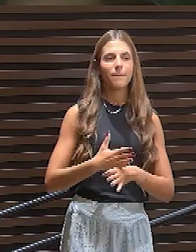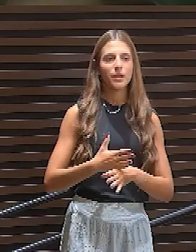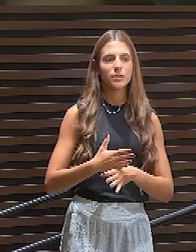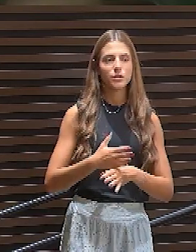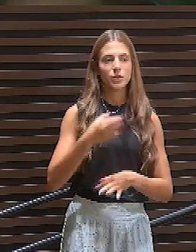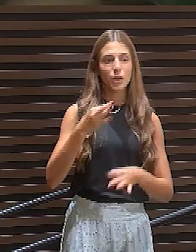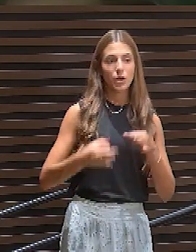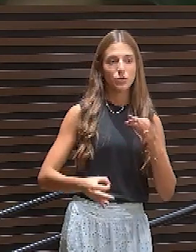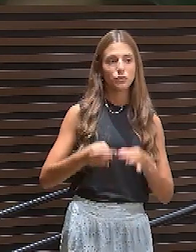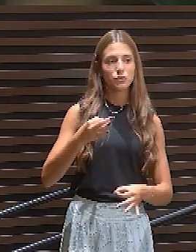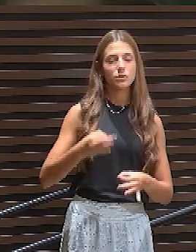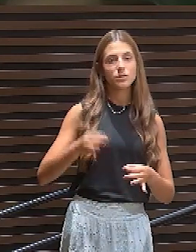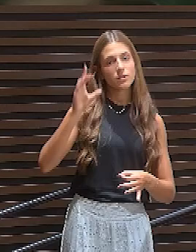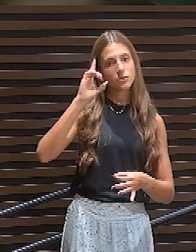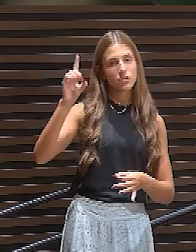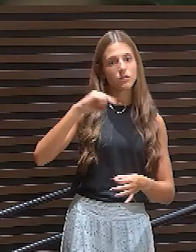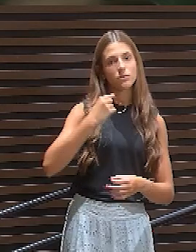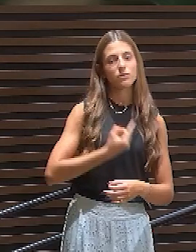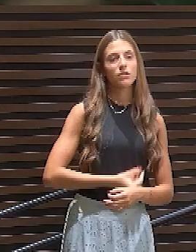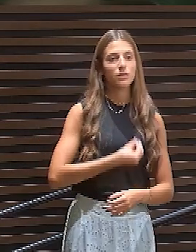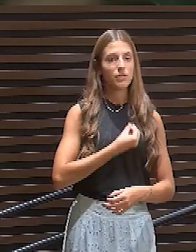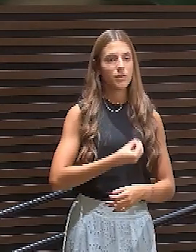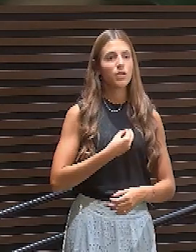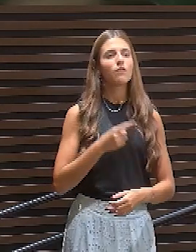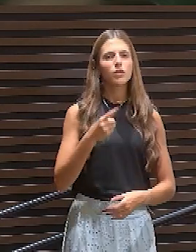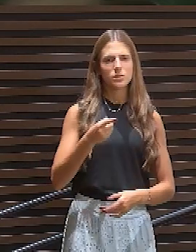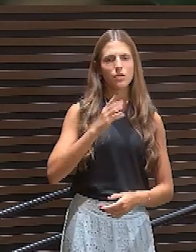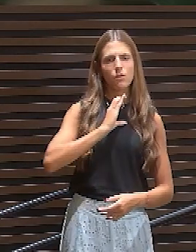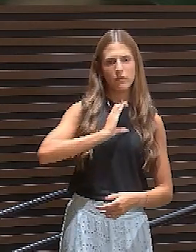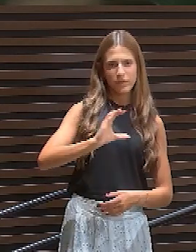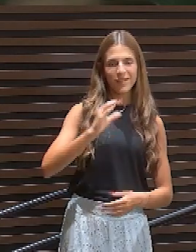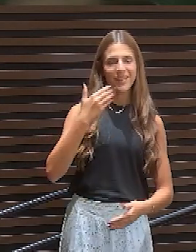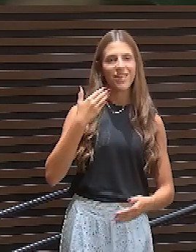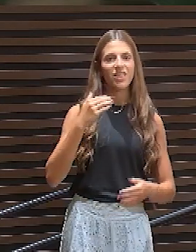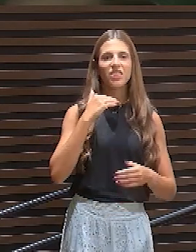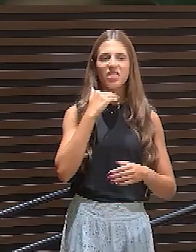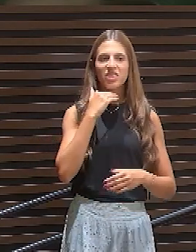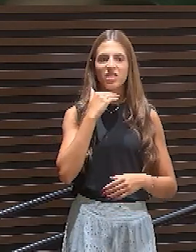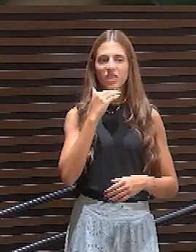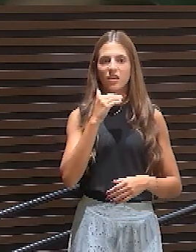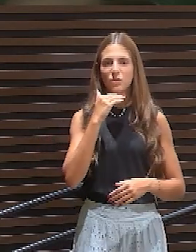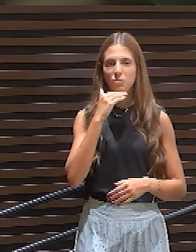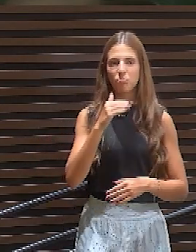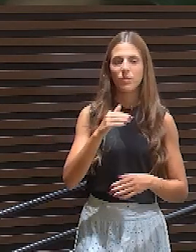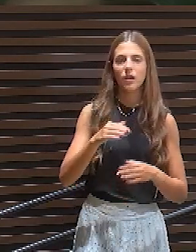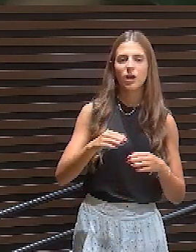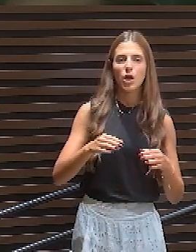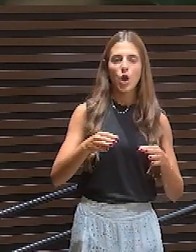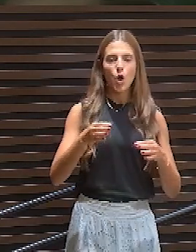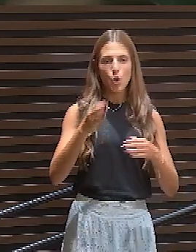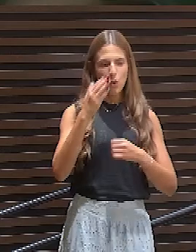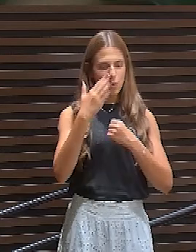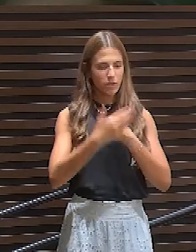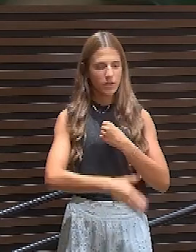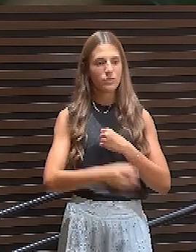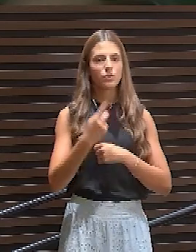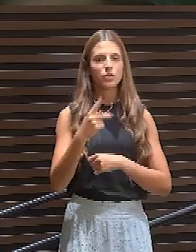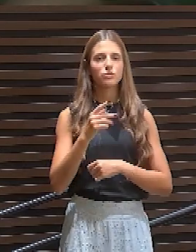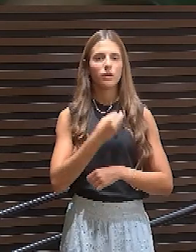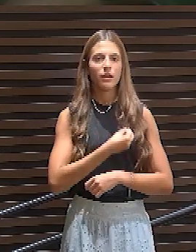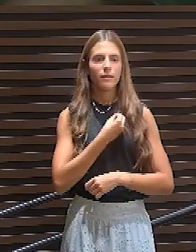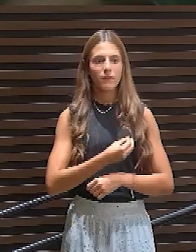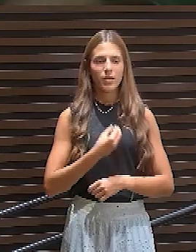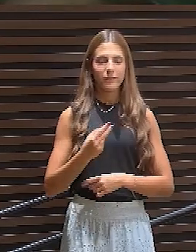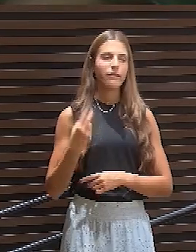confia que nenhuma condenação há para a sua vida para todo sempre?